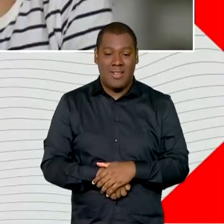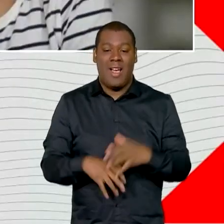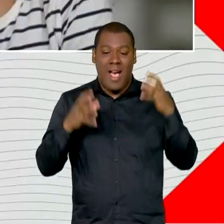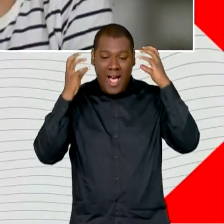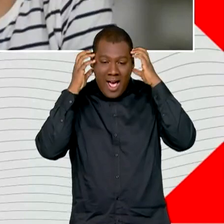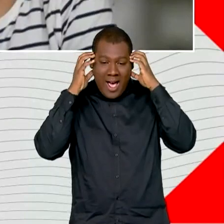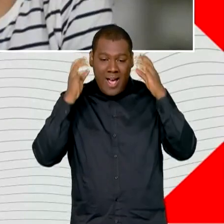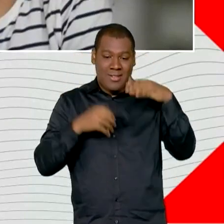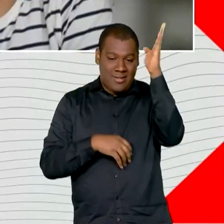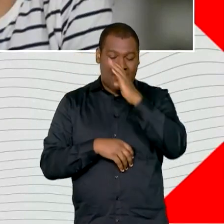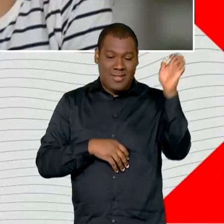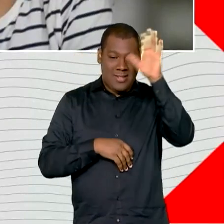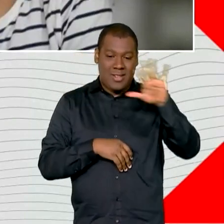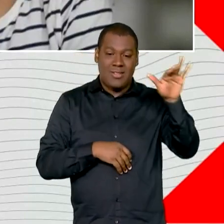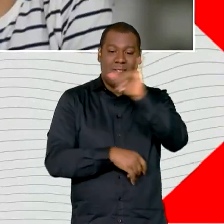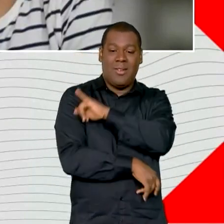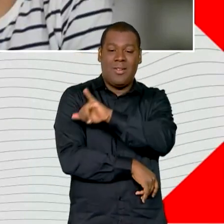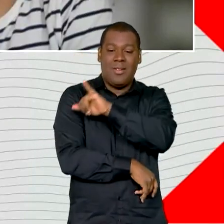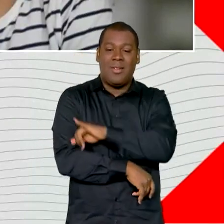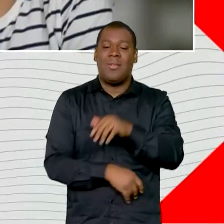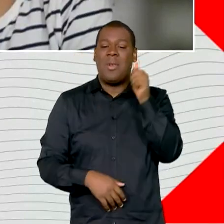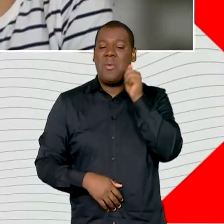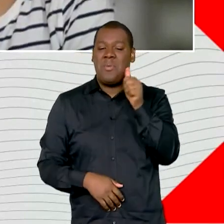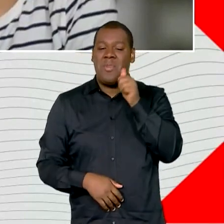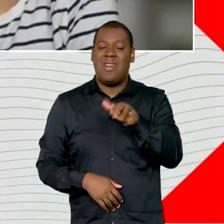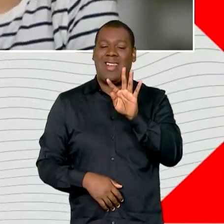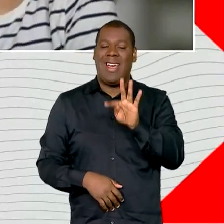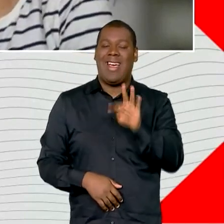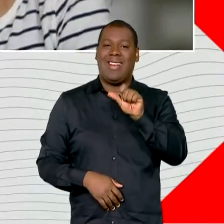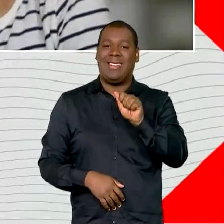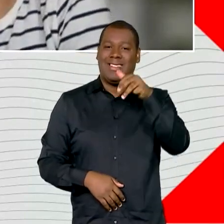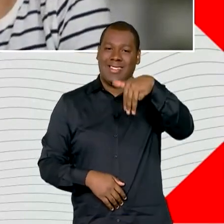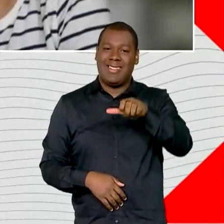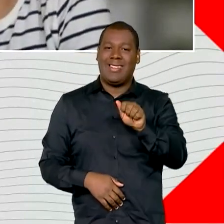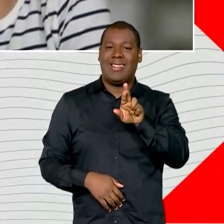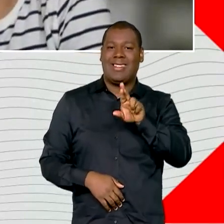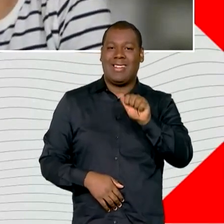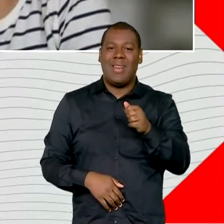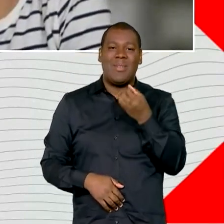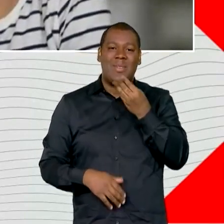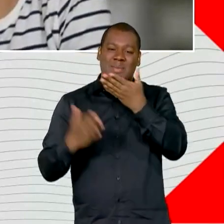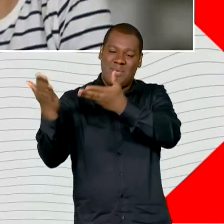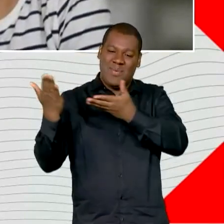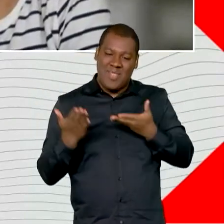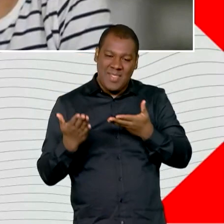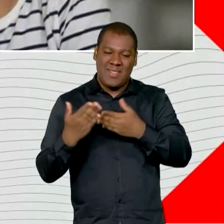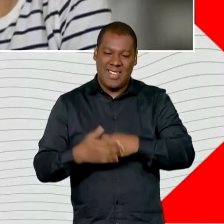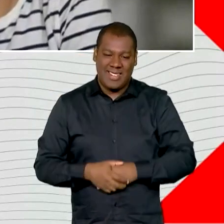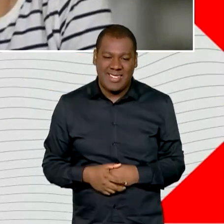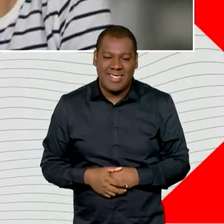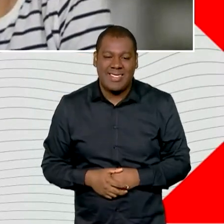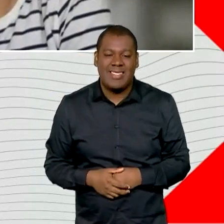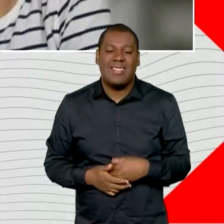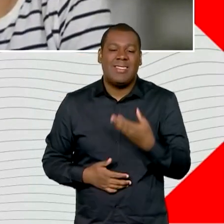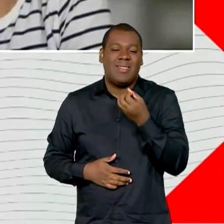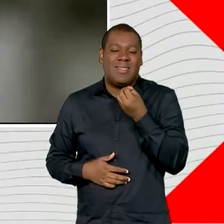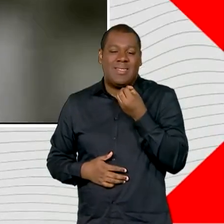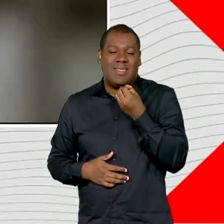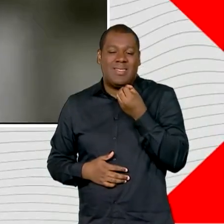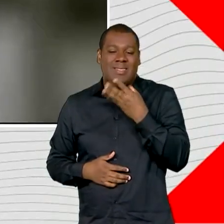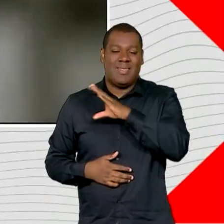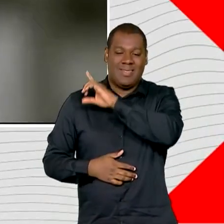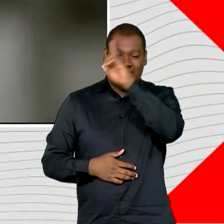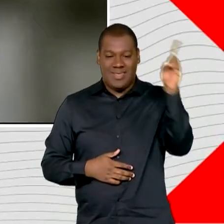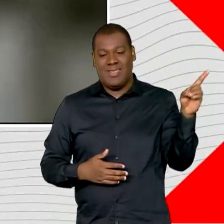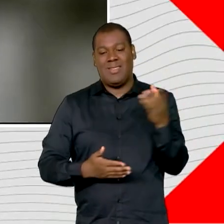a Tâmara Freire. Oi, Tâmara, minha querida colega. Bem-vinda. Bom dia para você. Bom